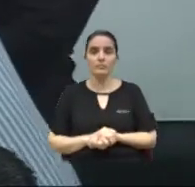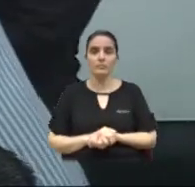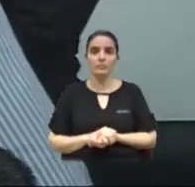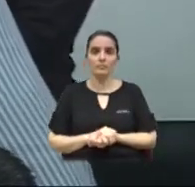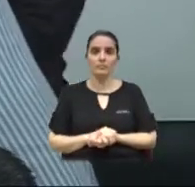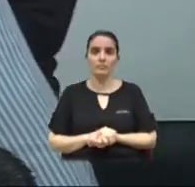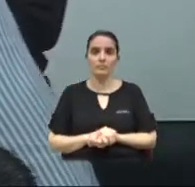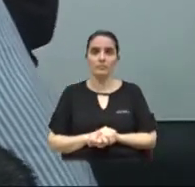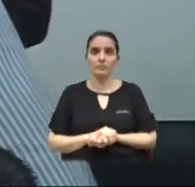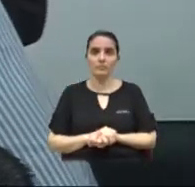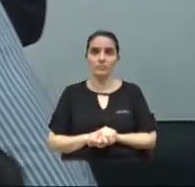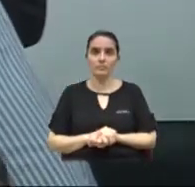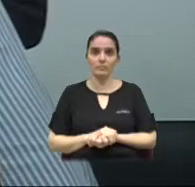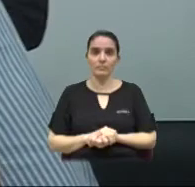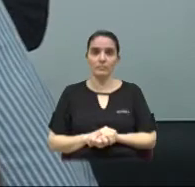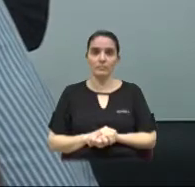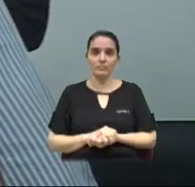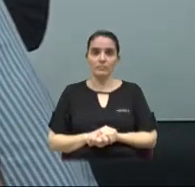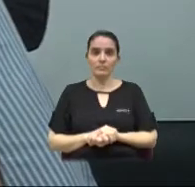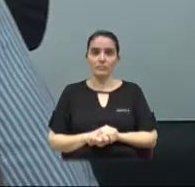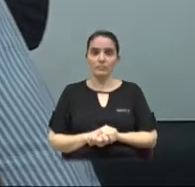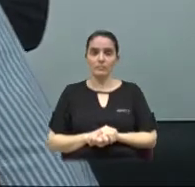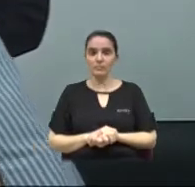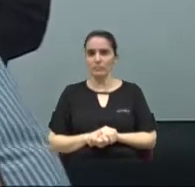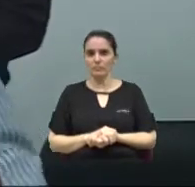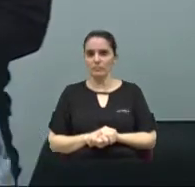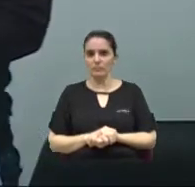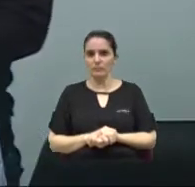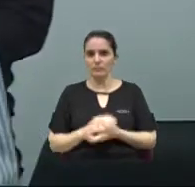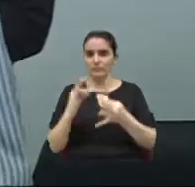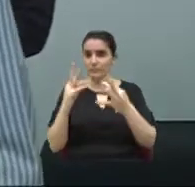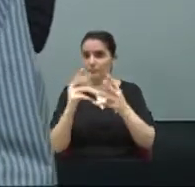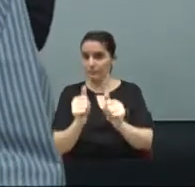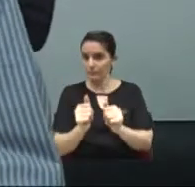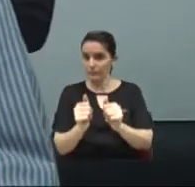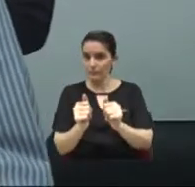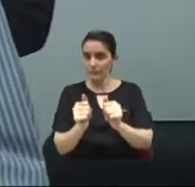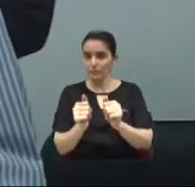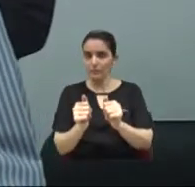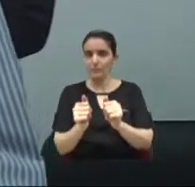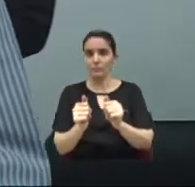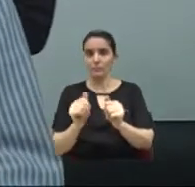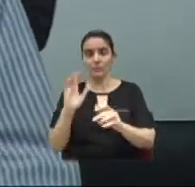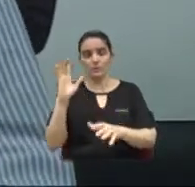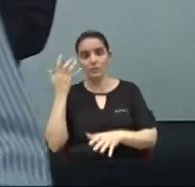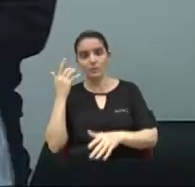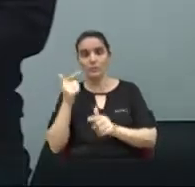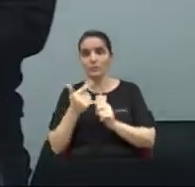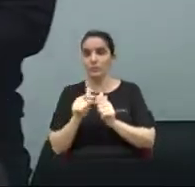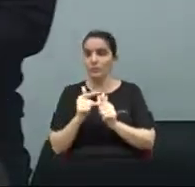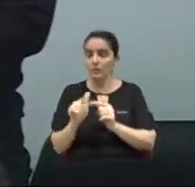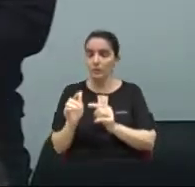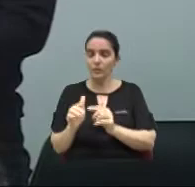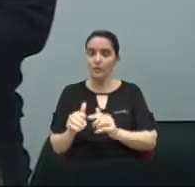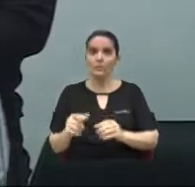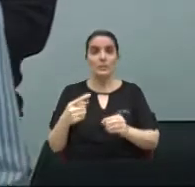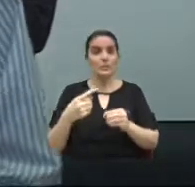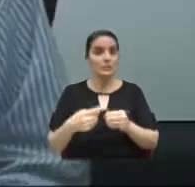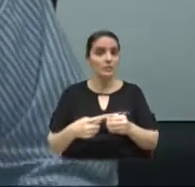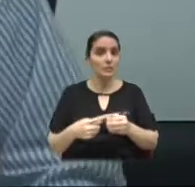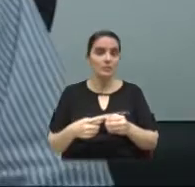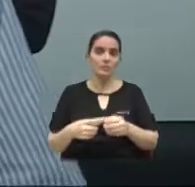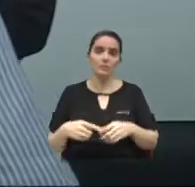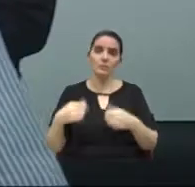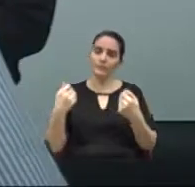O governador conversou com o Mário, porque tudo cai em cima do colo do município. O município tem que dar